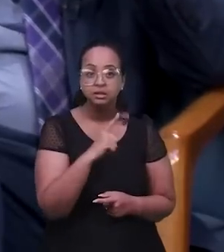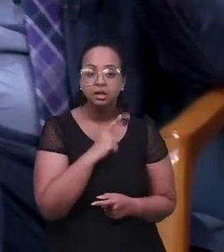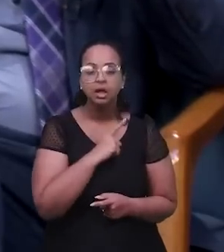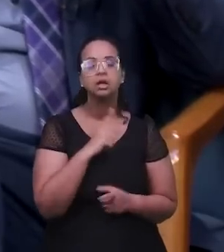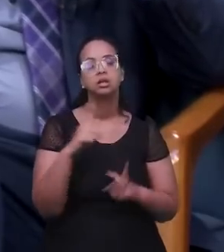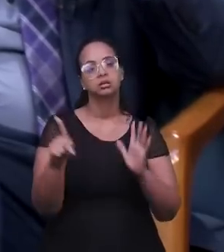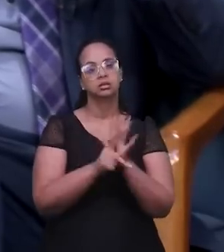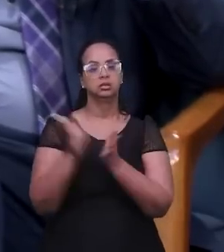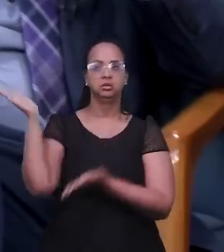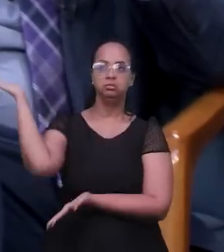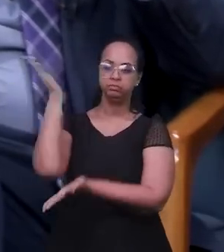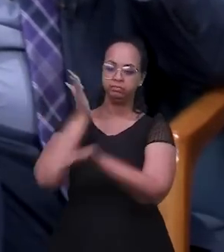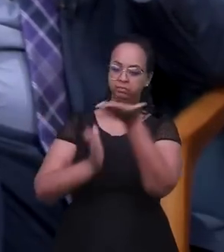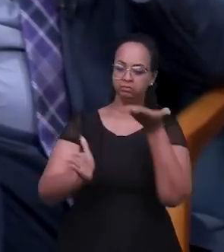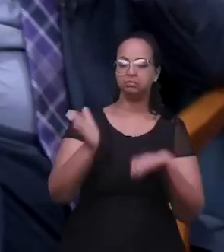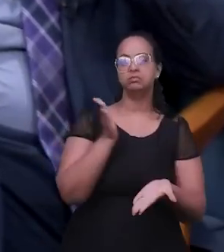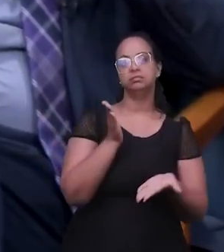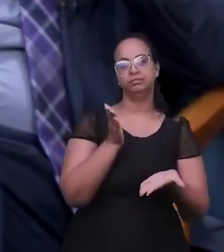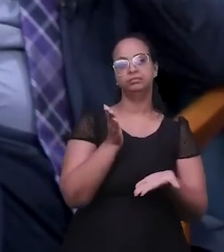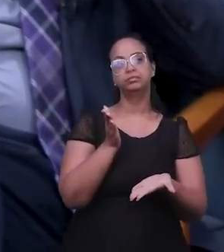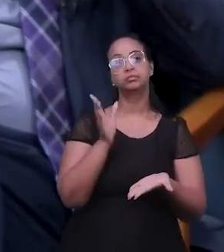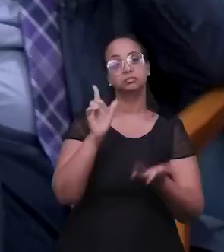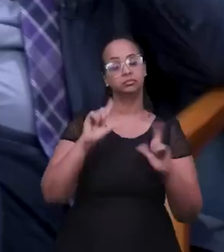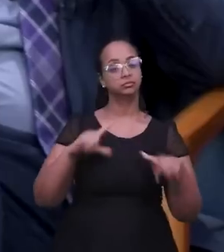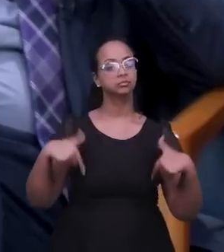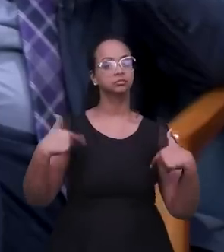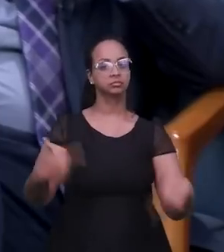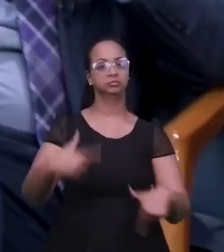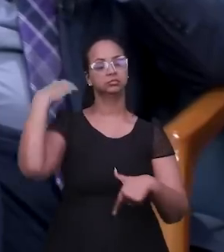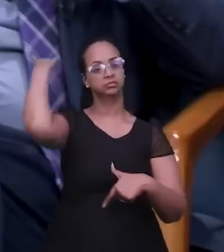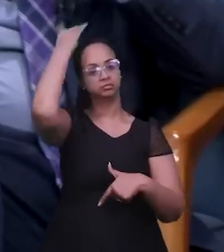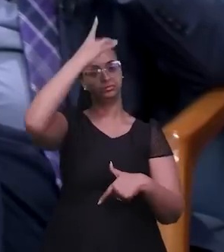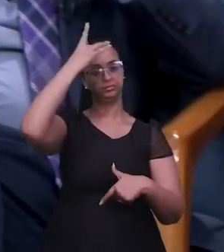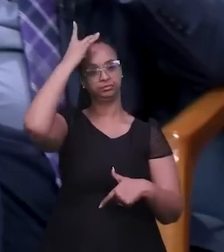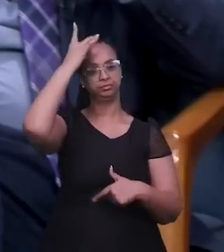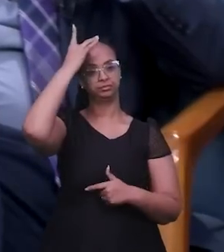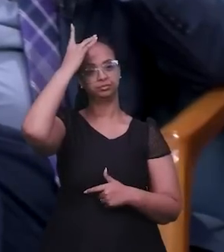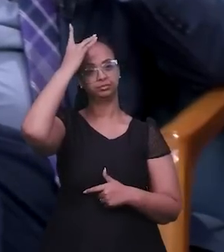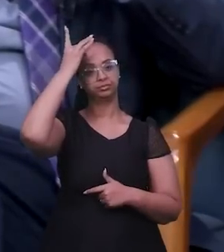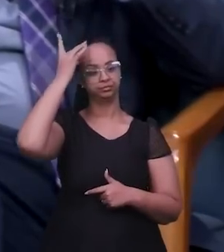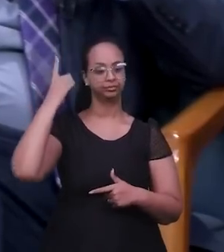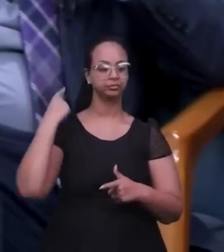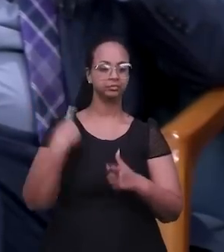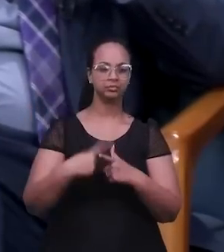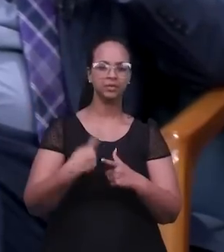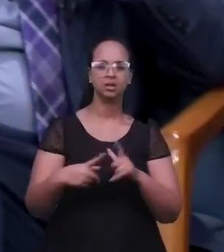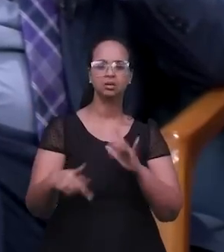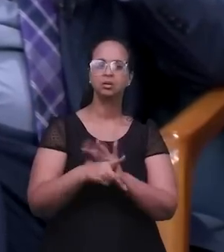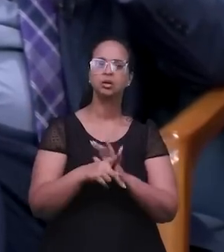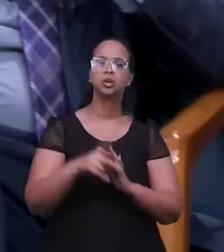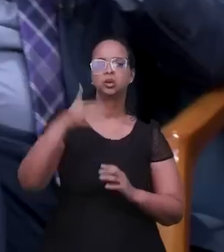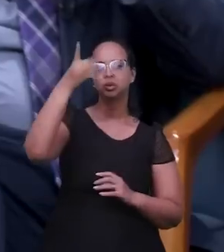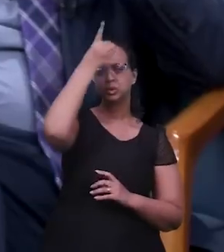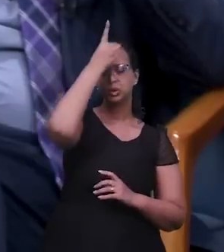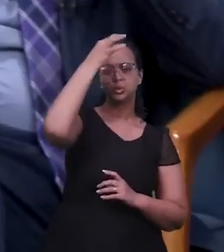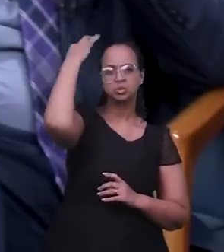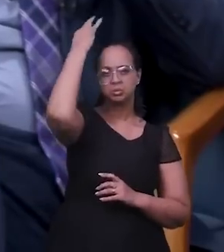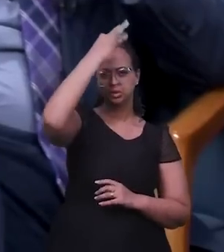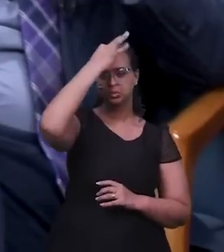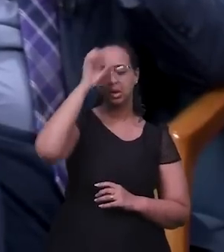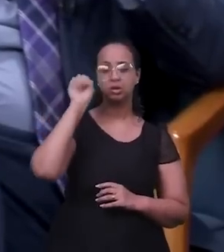que você tem, Timóteo, veio por profecia. Foi uma manifestação do Espírito Santo, profecia.